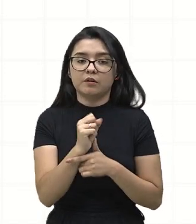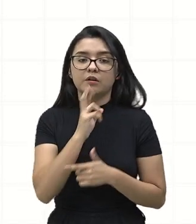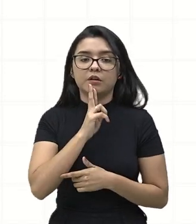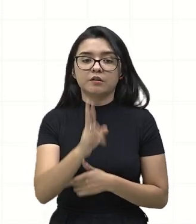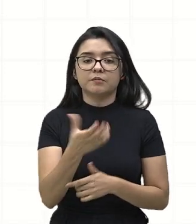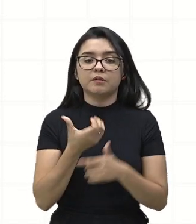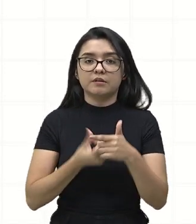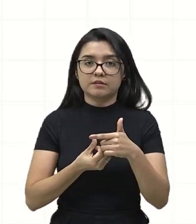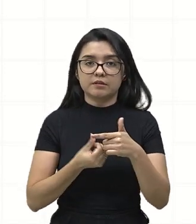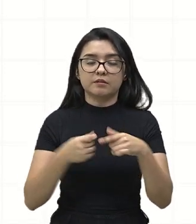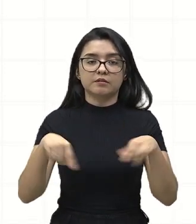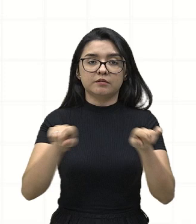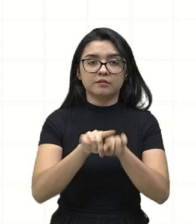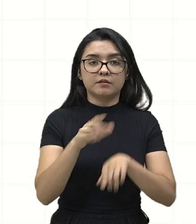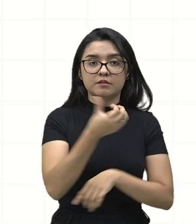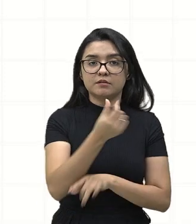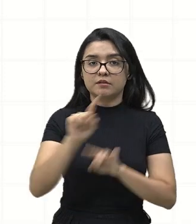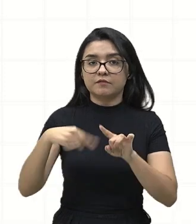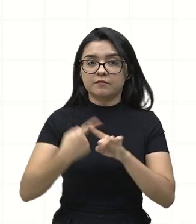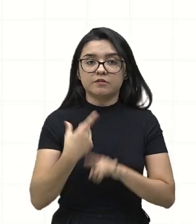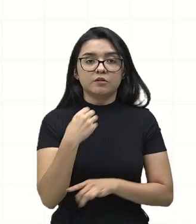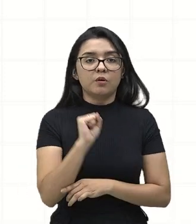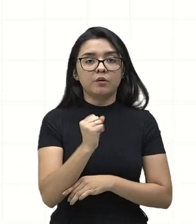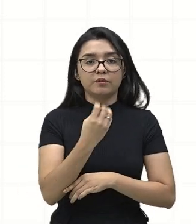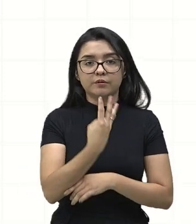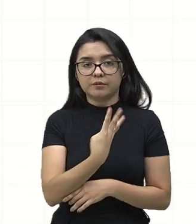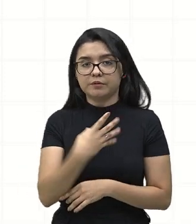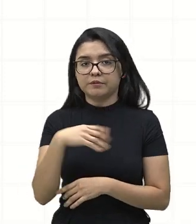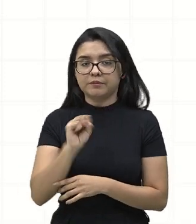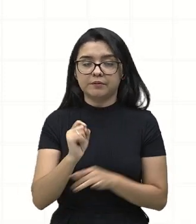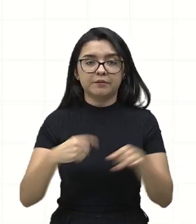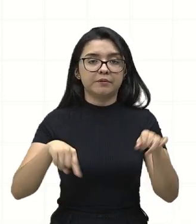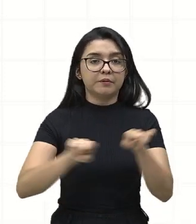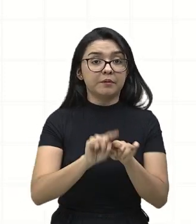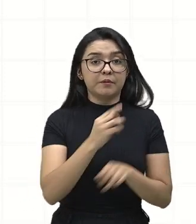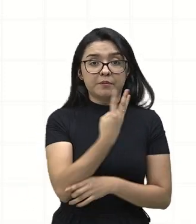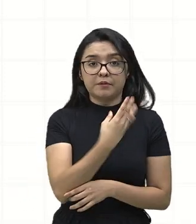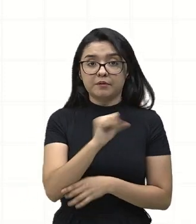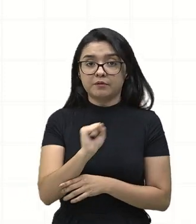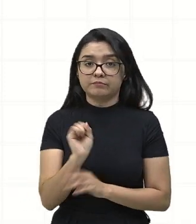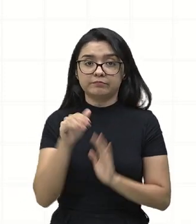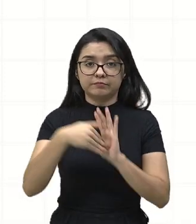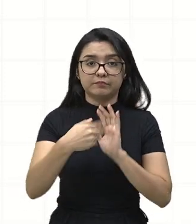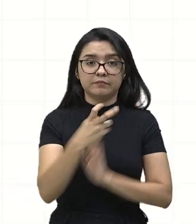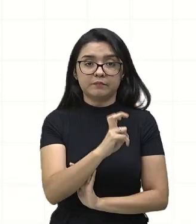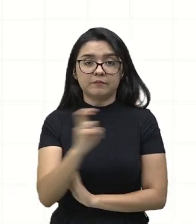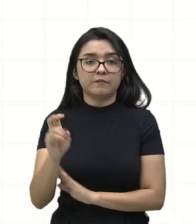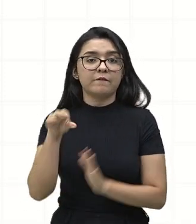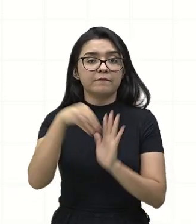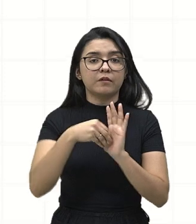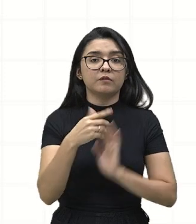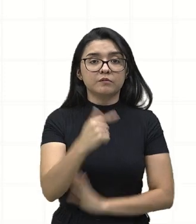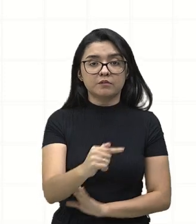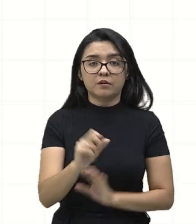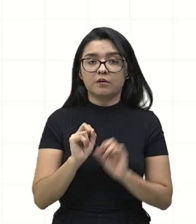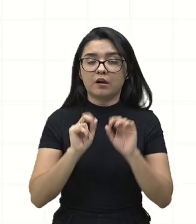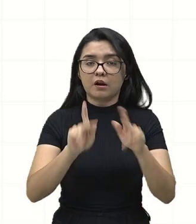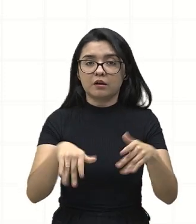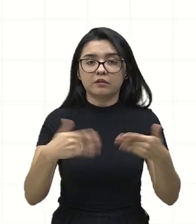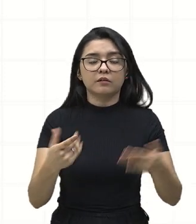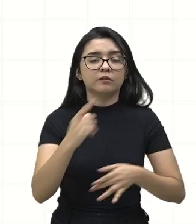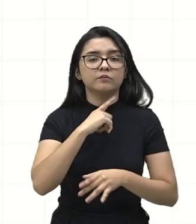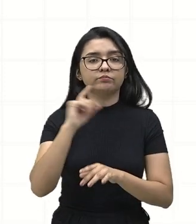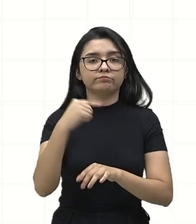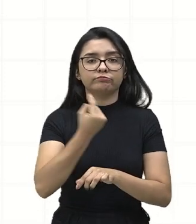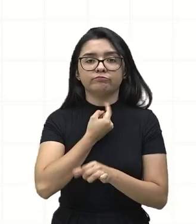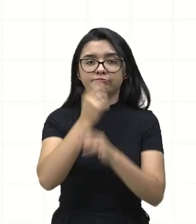é 6. 6 vezes 8 é 48. 48 para 55, faltam 7. E agora